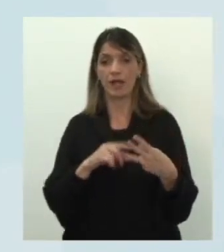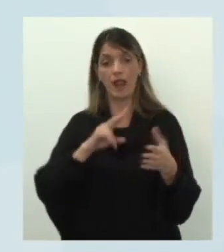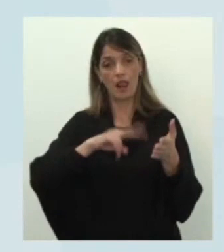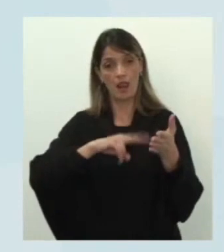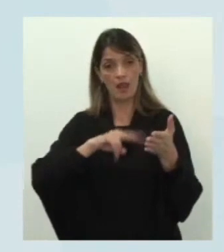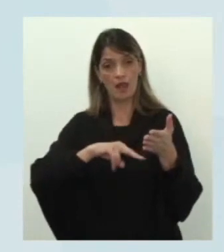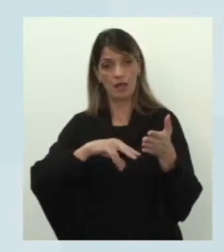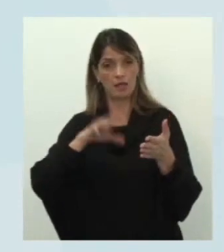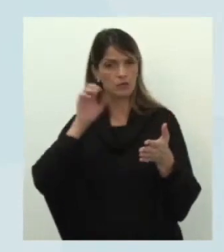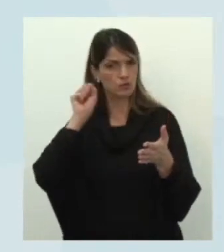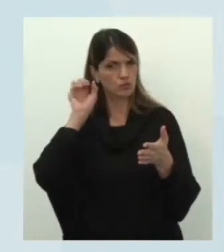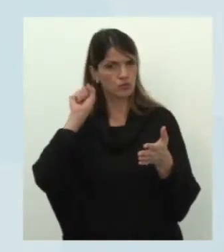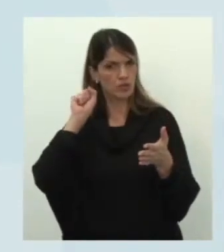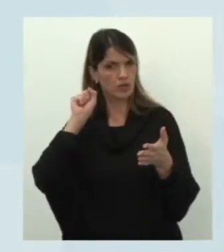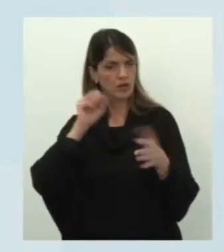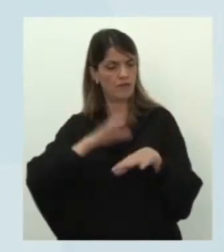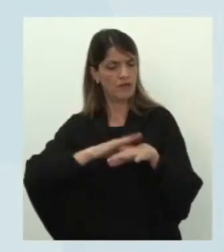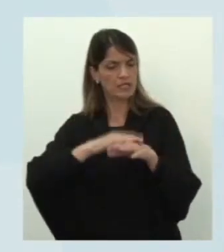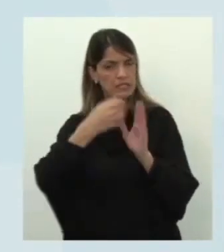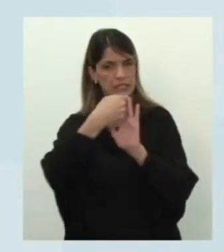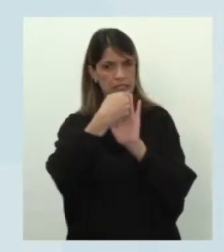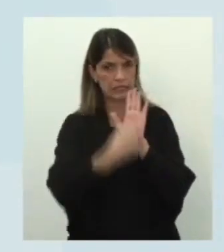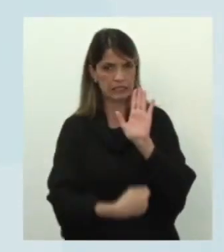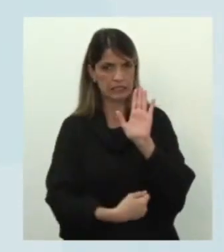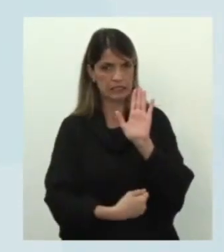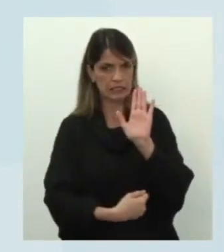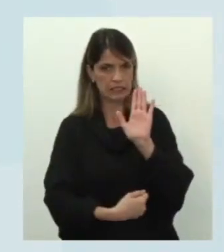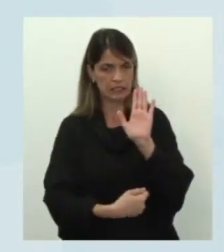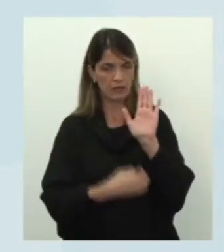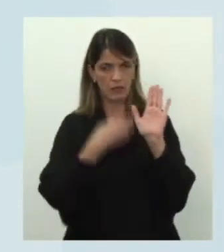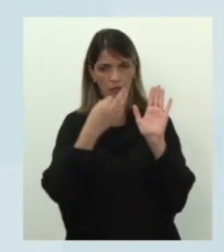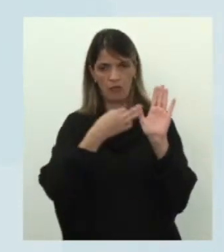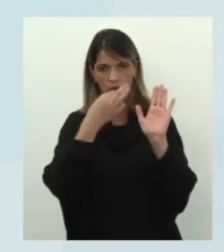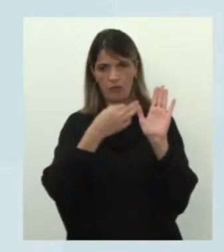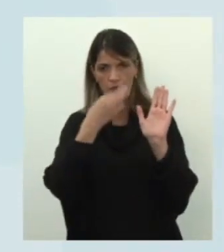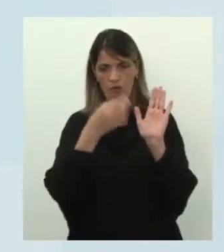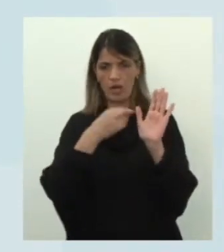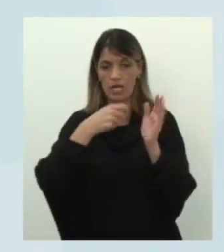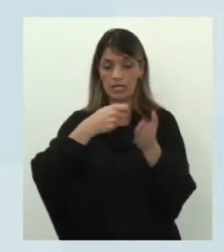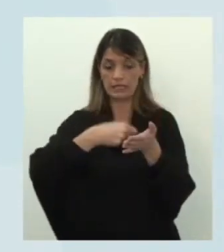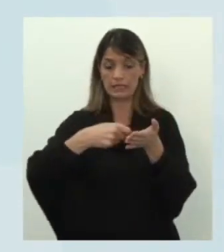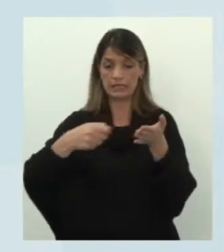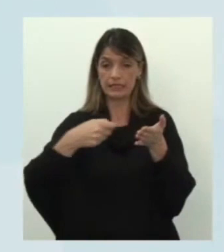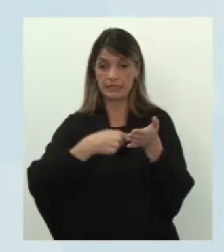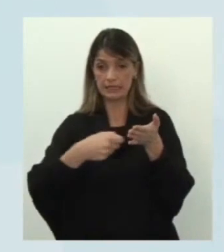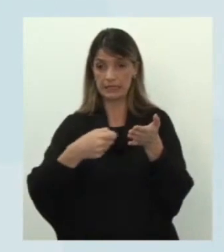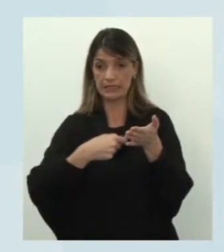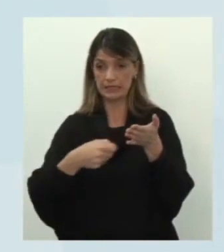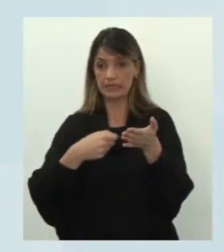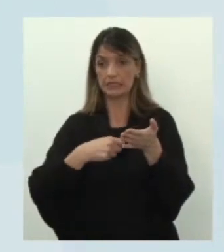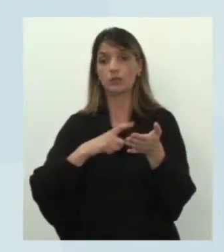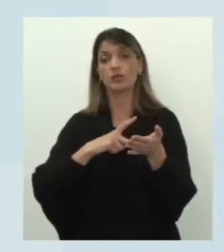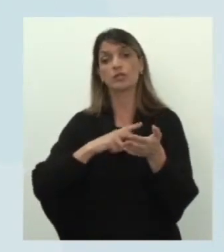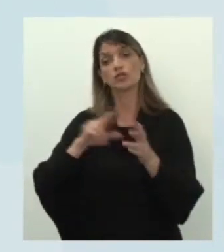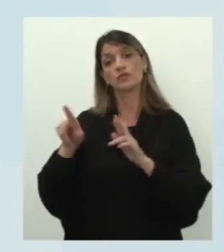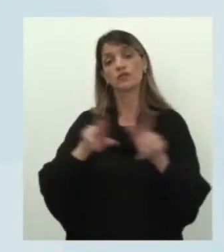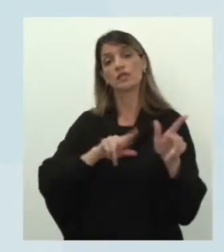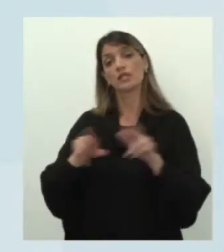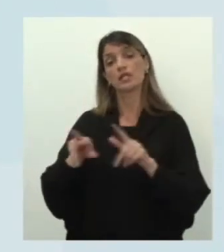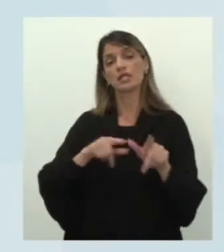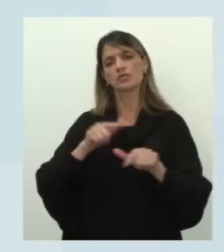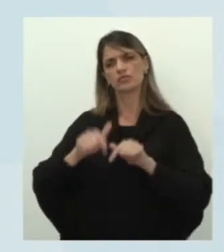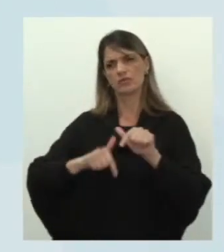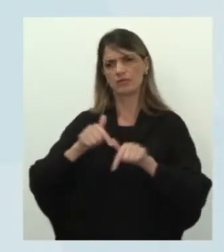Ler, escutar e produzir textos orais, escritos e multissemióticos que circulam em diferentes campos